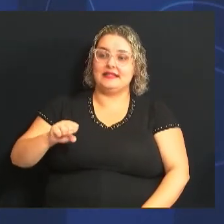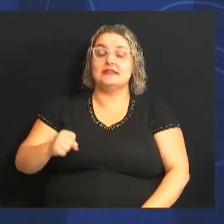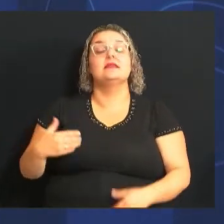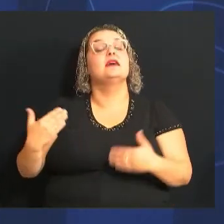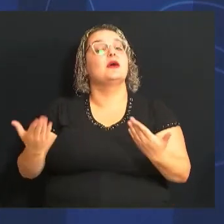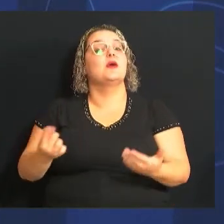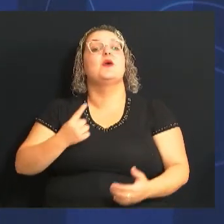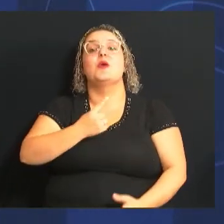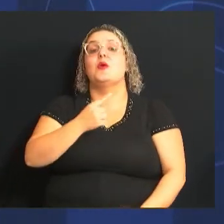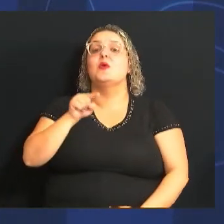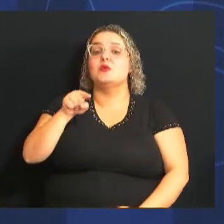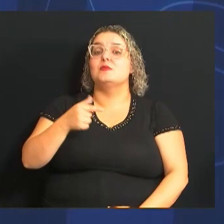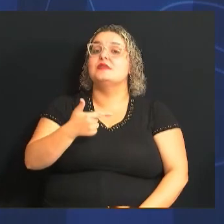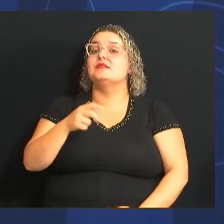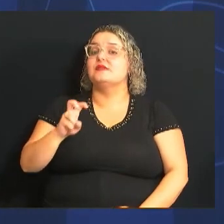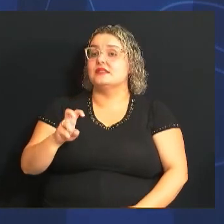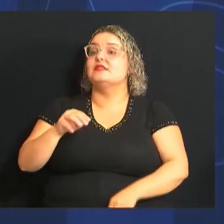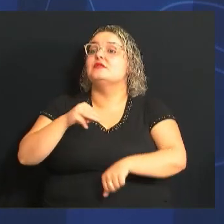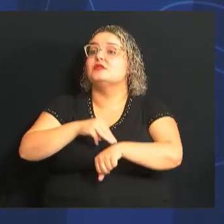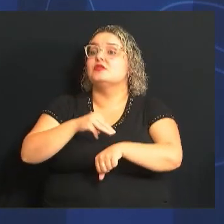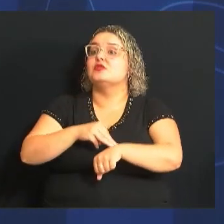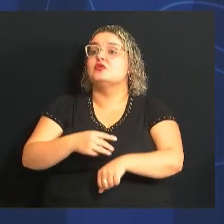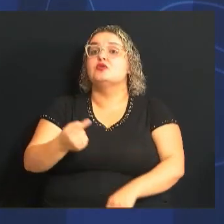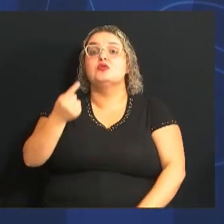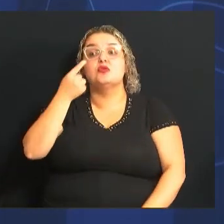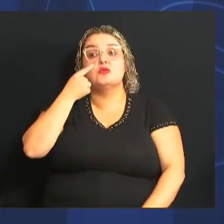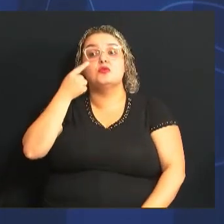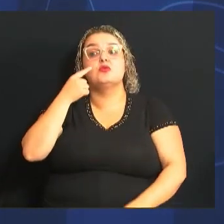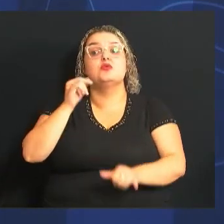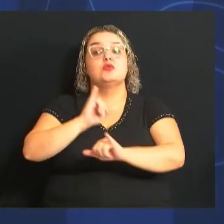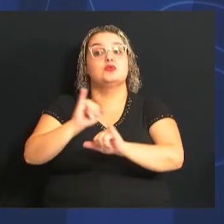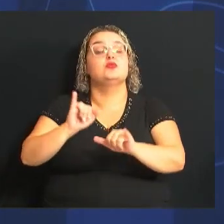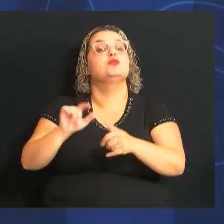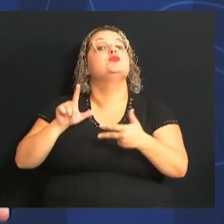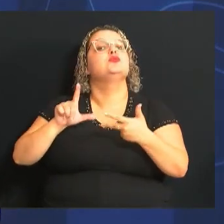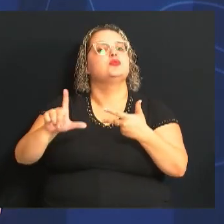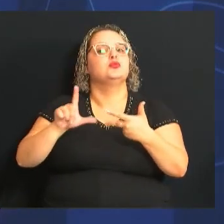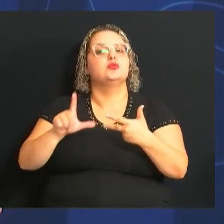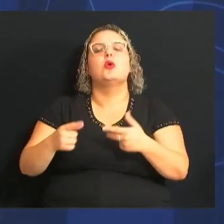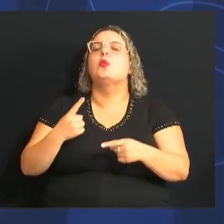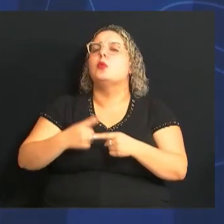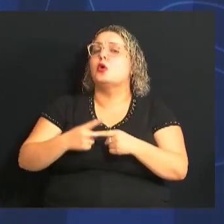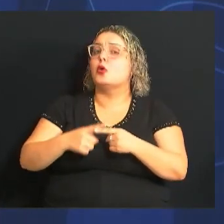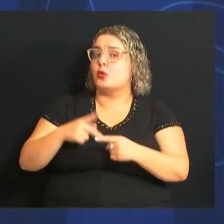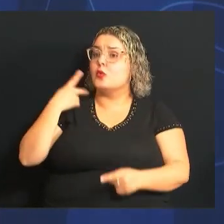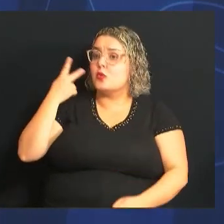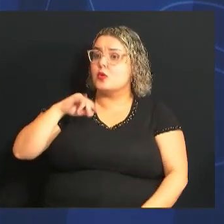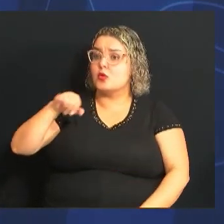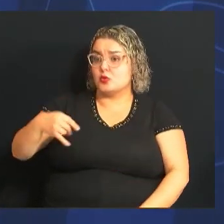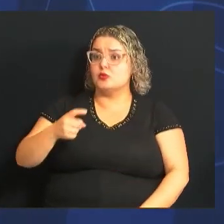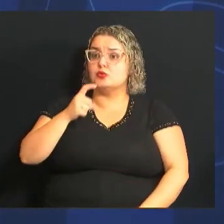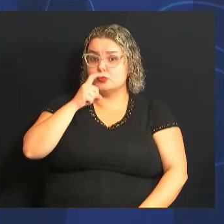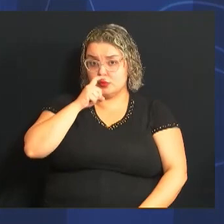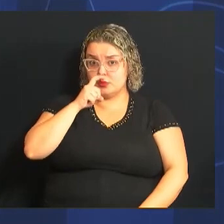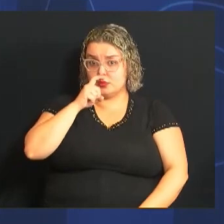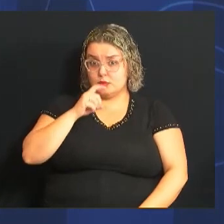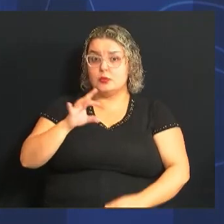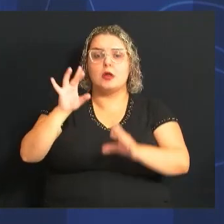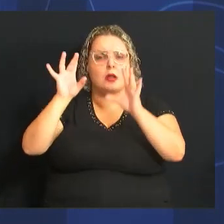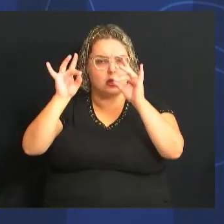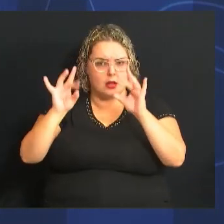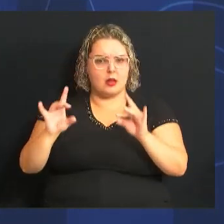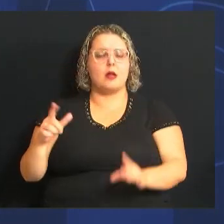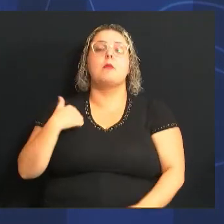horas mais 25 minutos, hora das notícias do Legislativo, porque o vereador Jorge Schneider detalhou para a